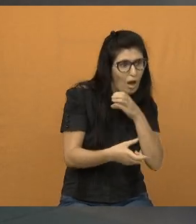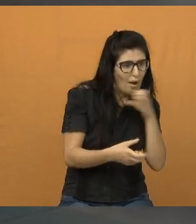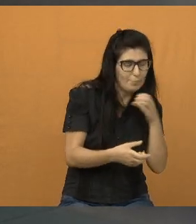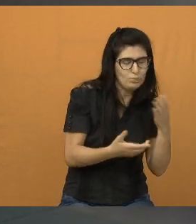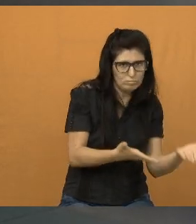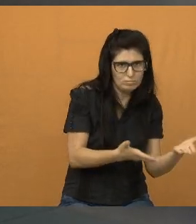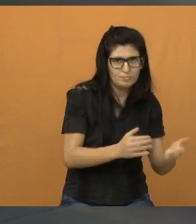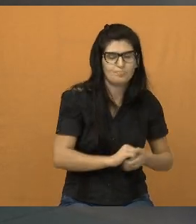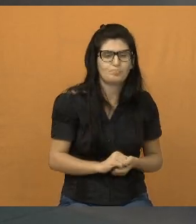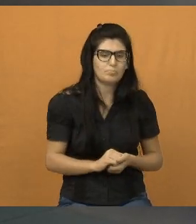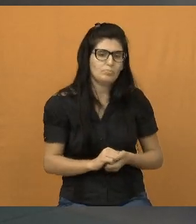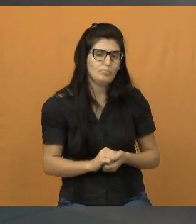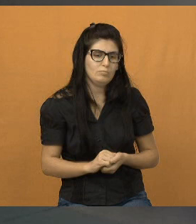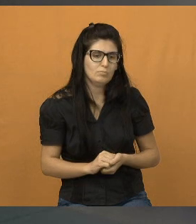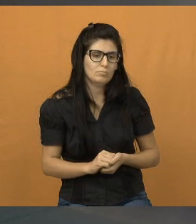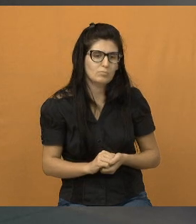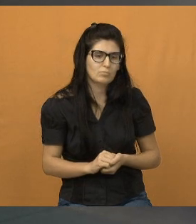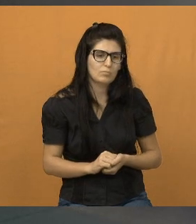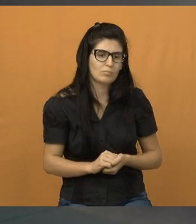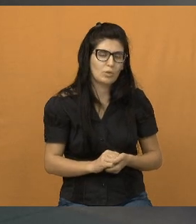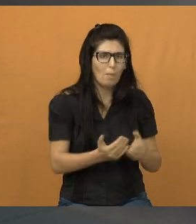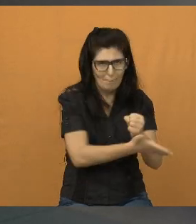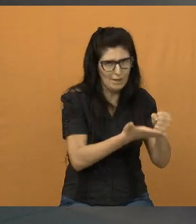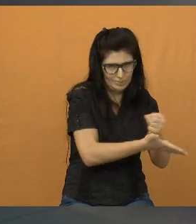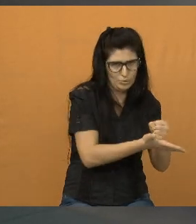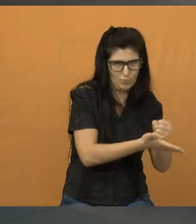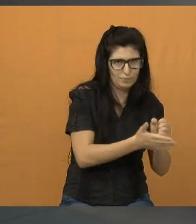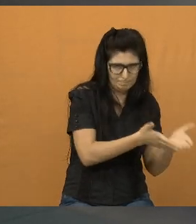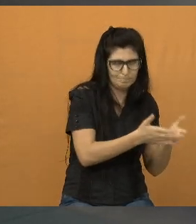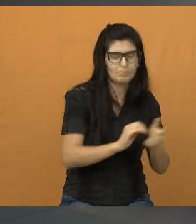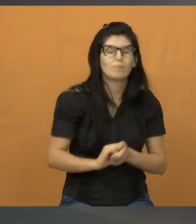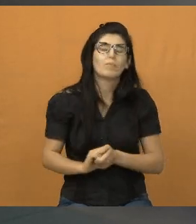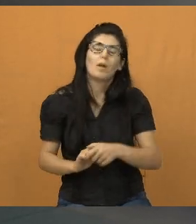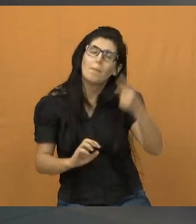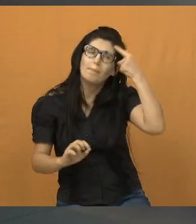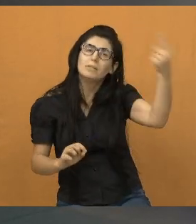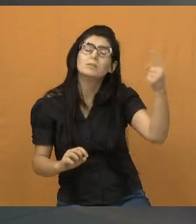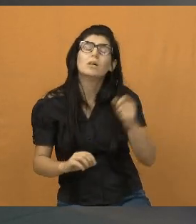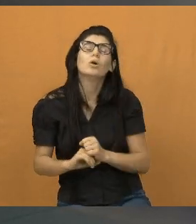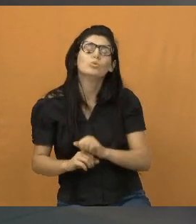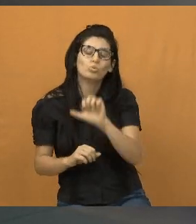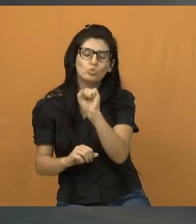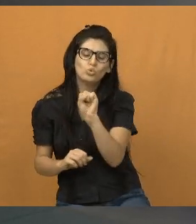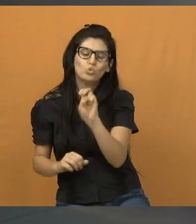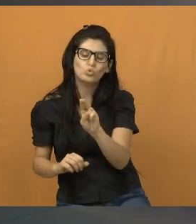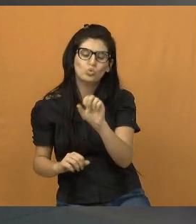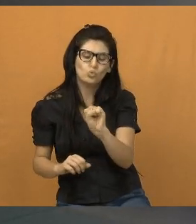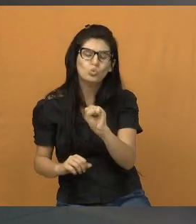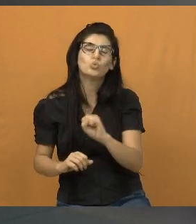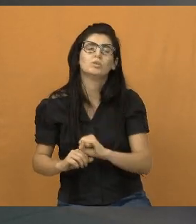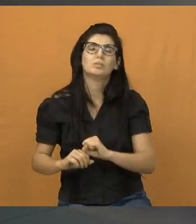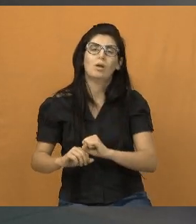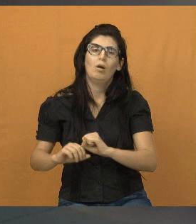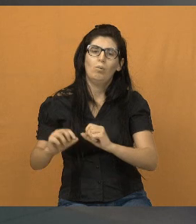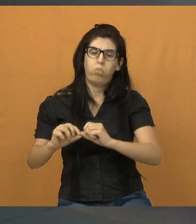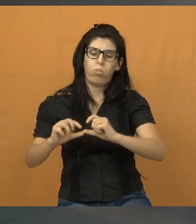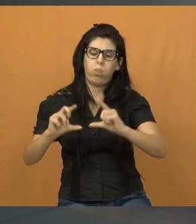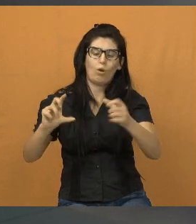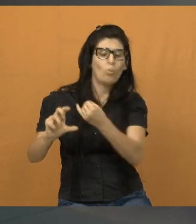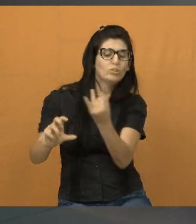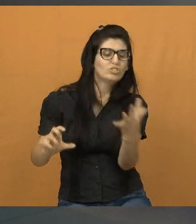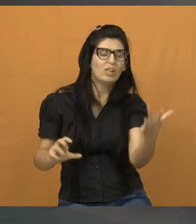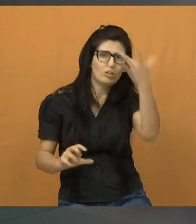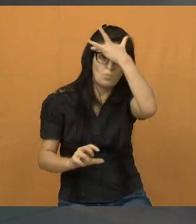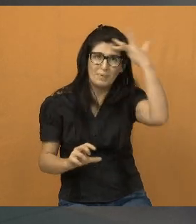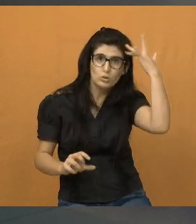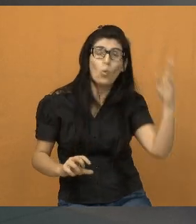Pensando que o SUS, cada vez mais, os SUS dependentes está aumentando, né? E a gente